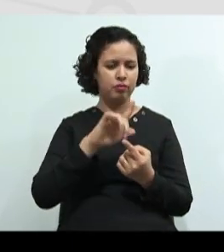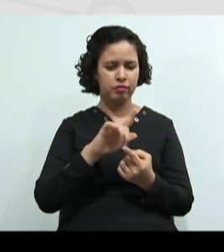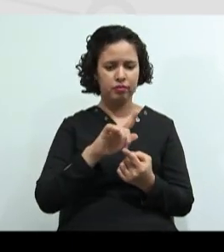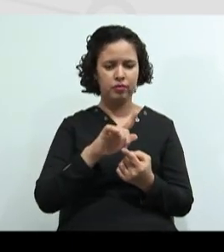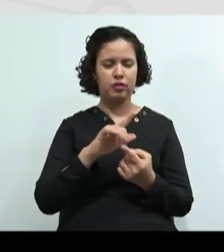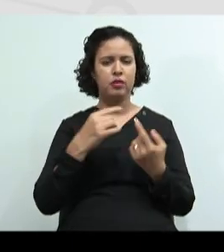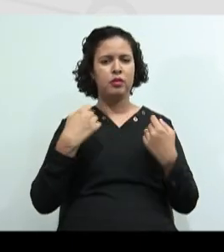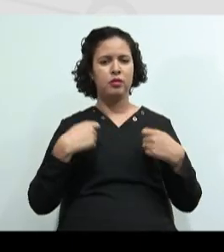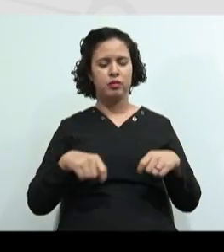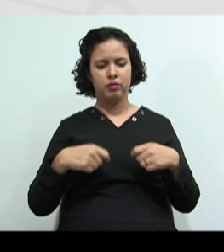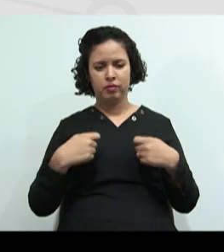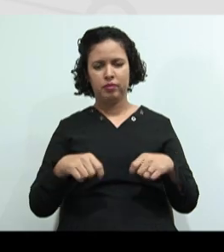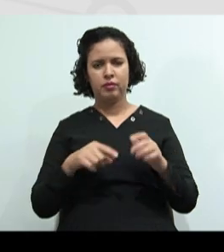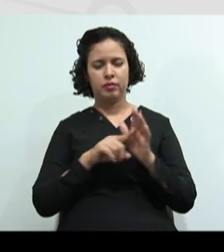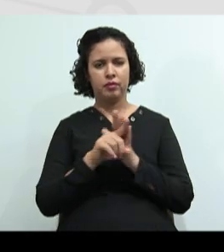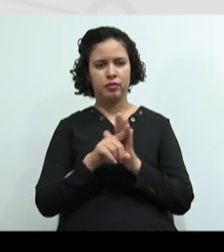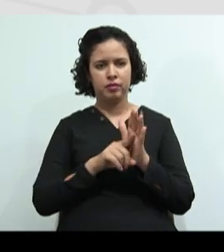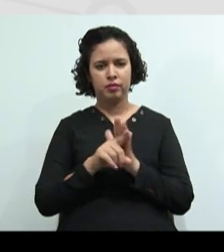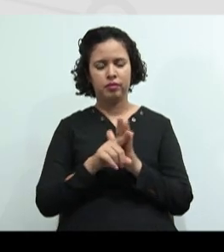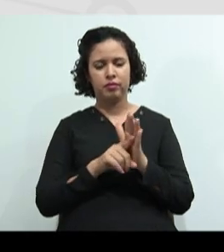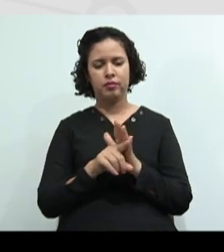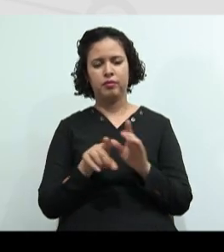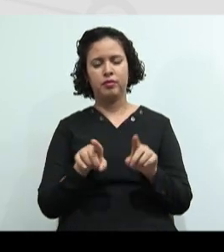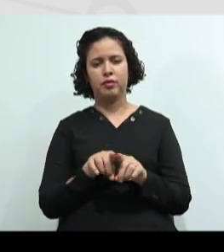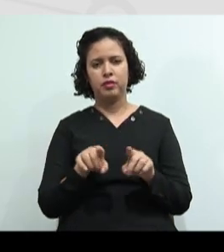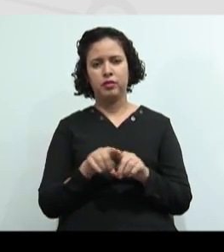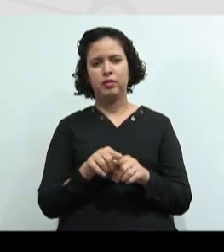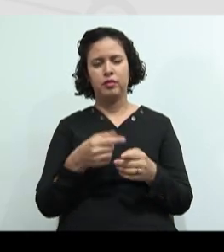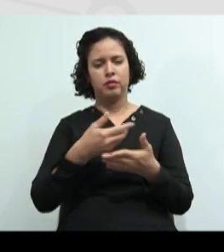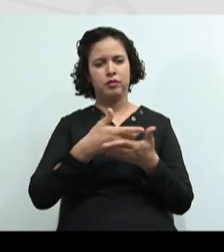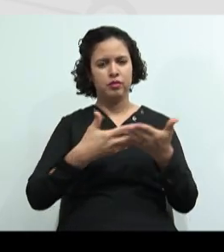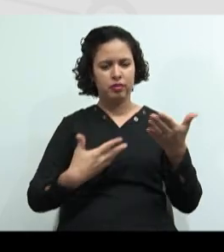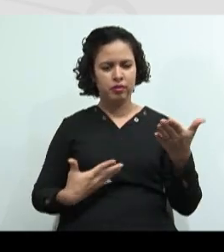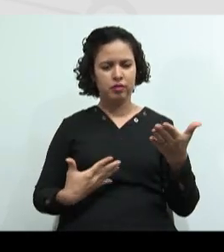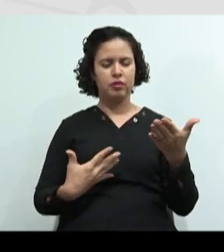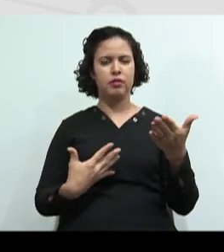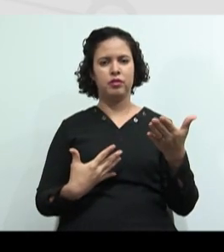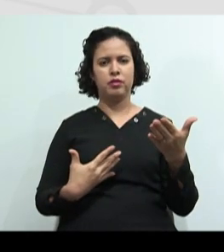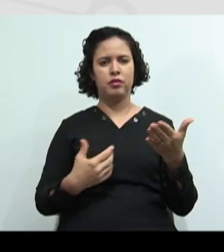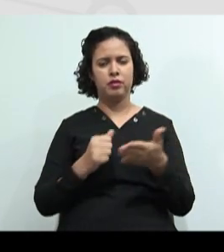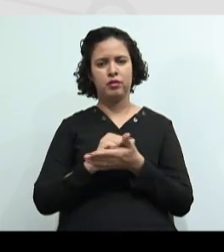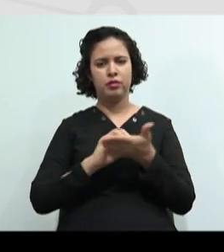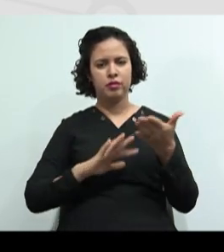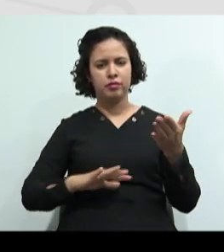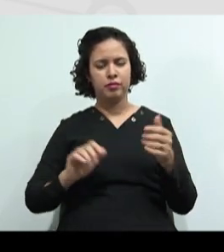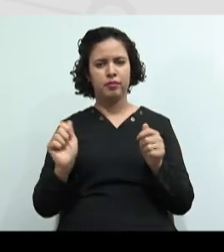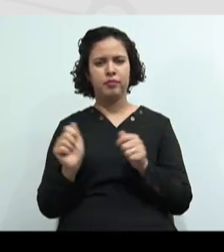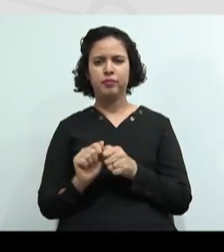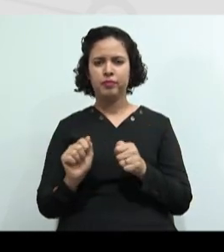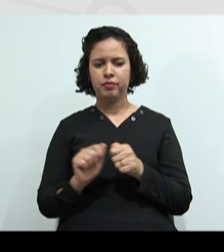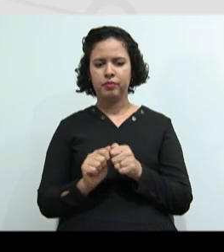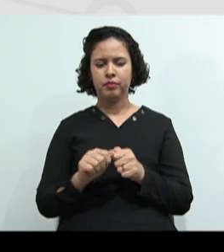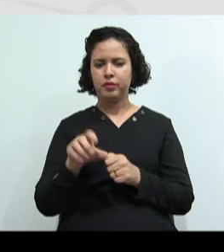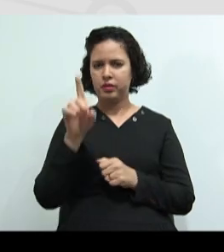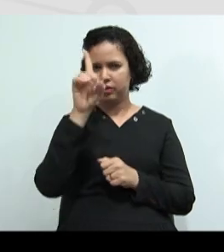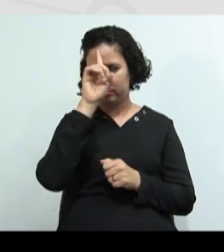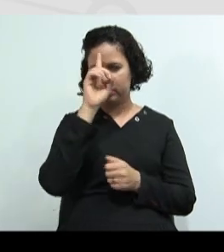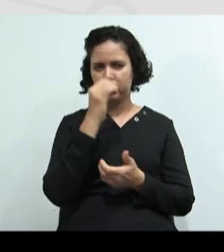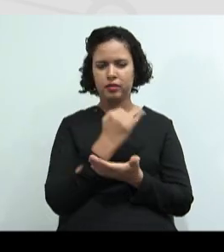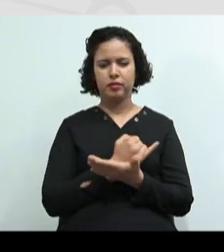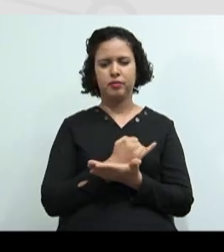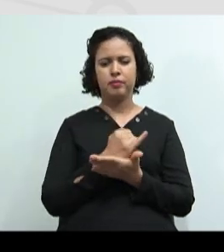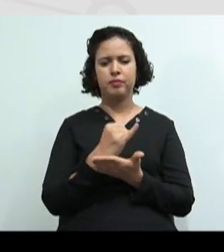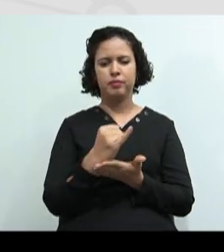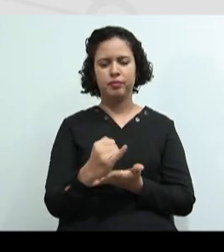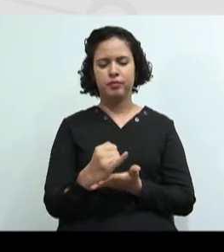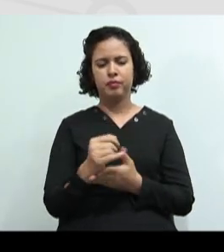você precisa analisar muito bem. A lista de ações e atividades a serem executadas, tá? A data de início,